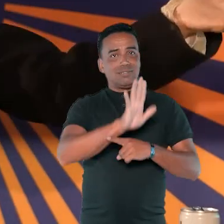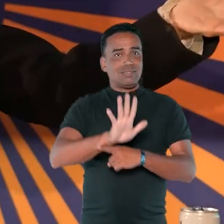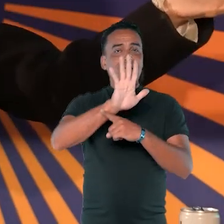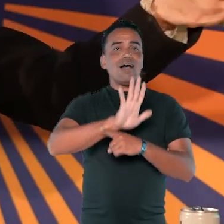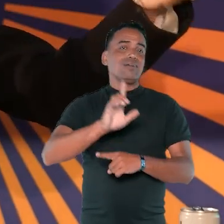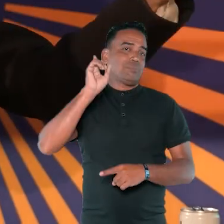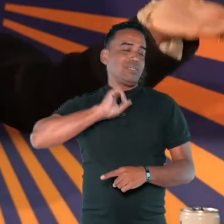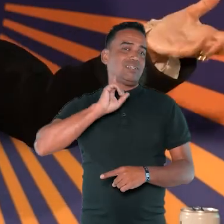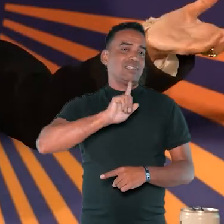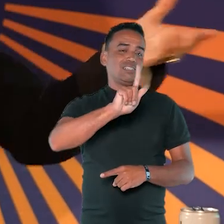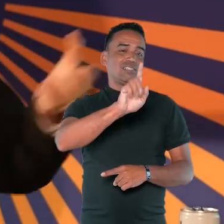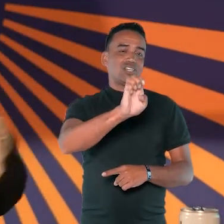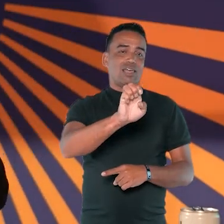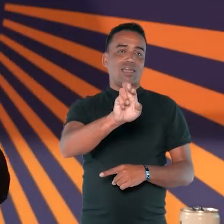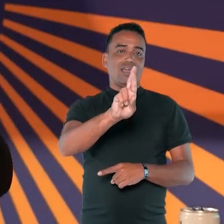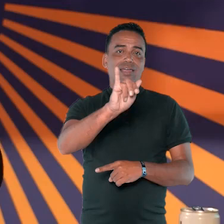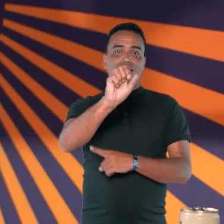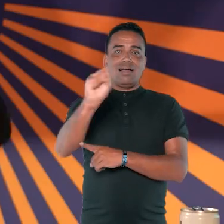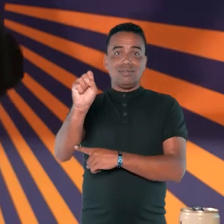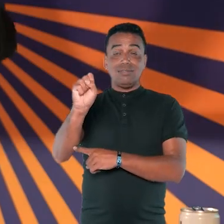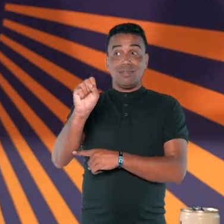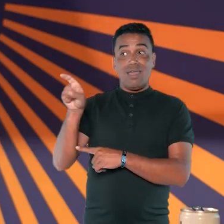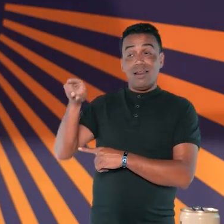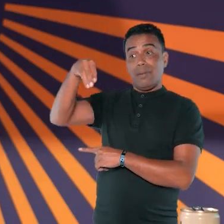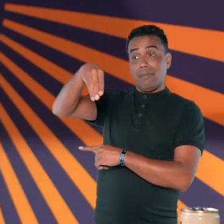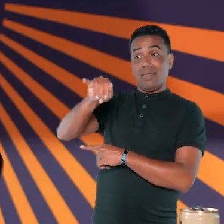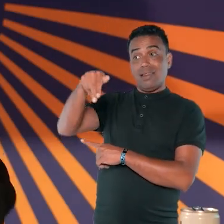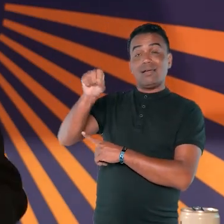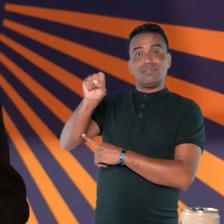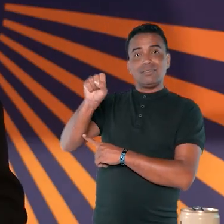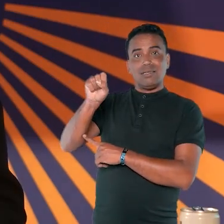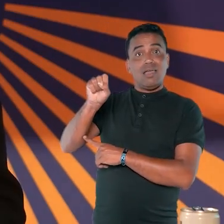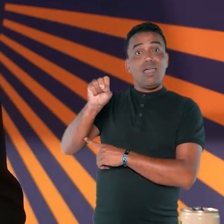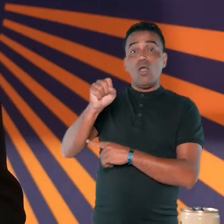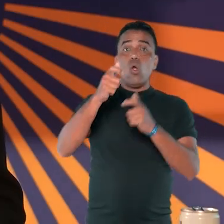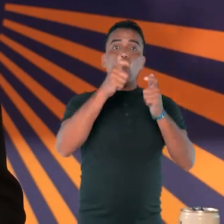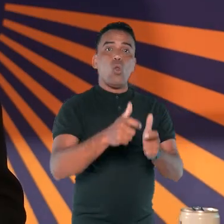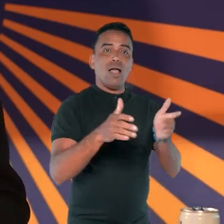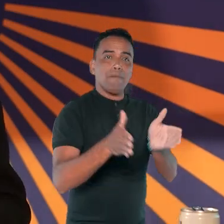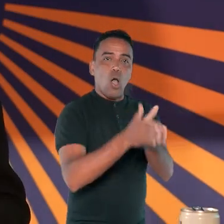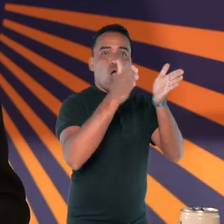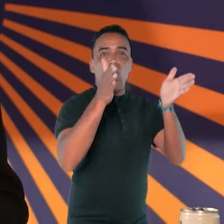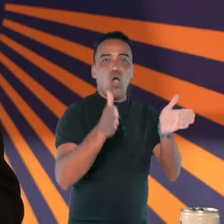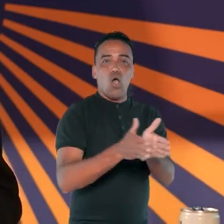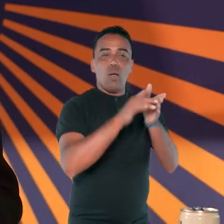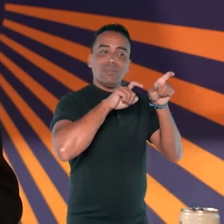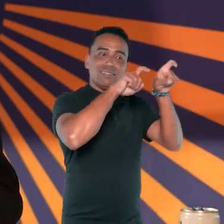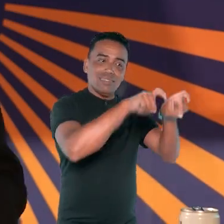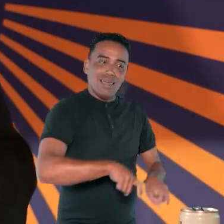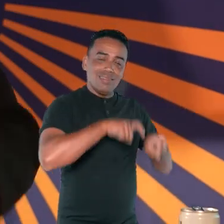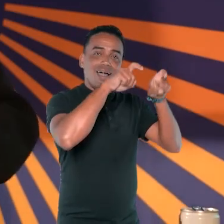Minas, como o Afonso, que é um mineiro. Eu não, eu sou da região mais pobre dos Gerais, de um sertão